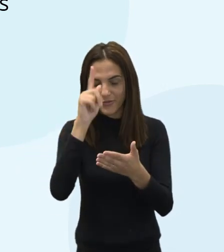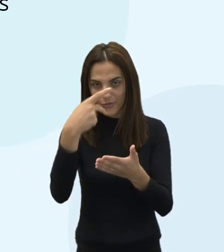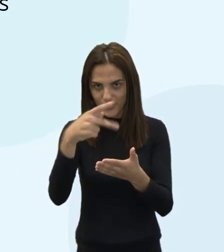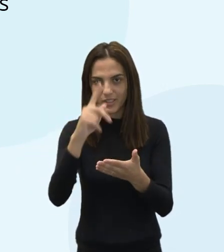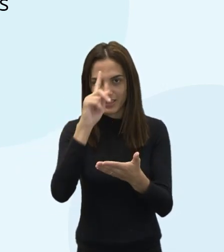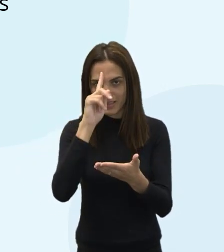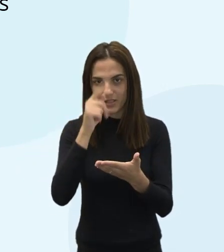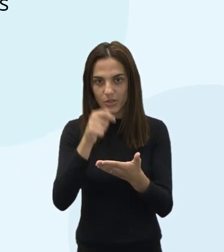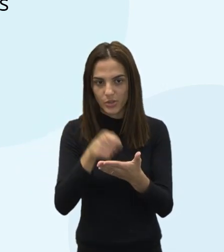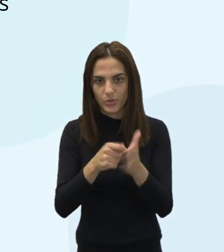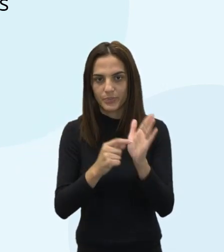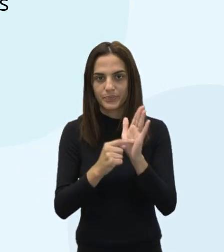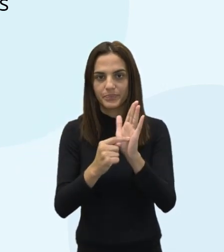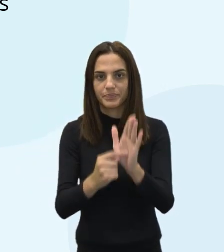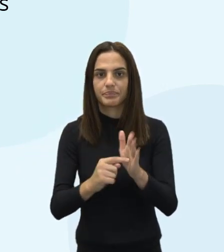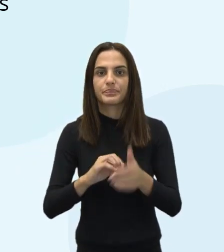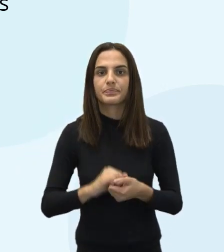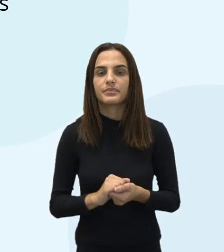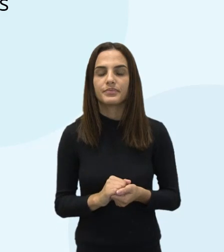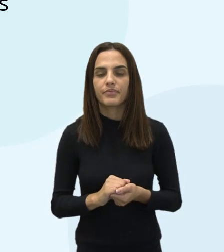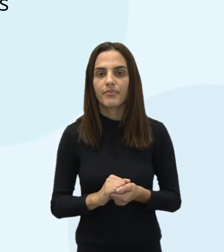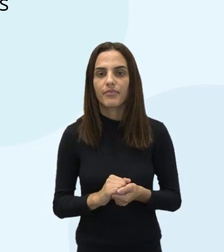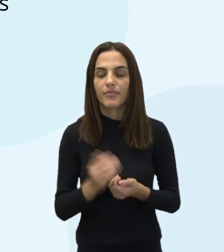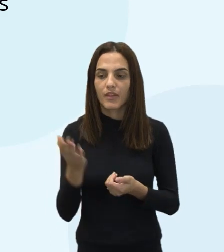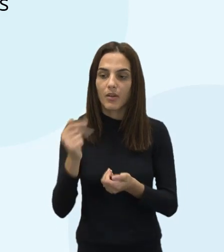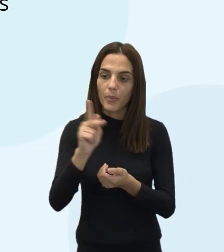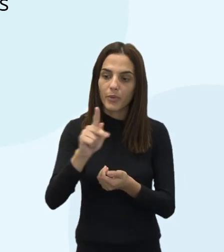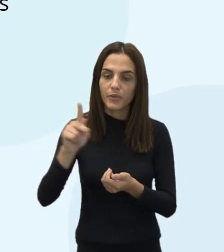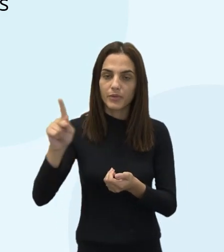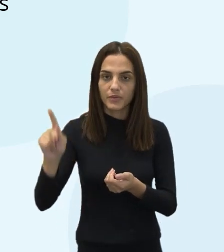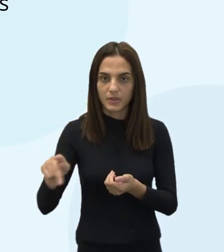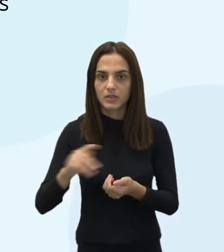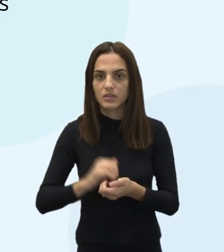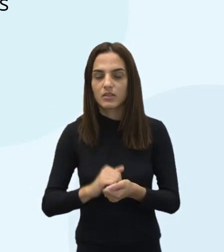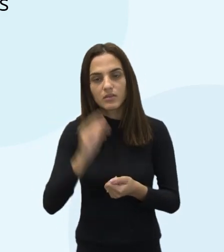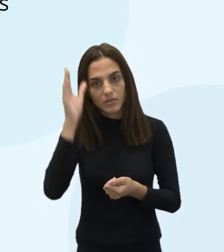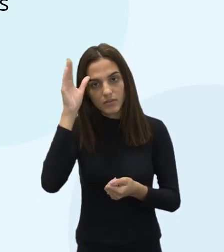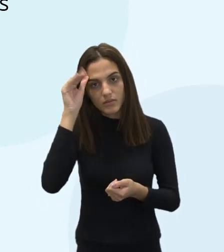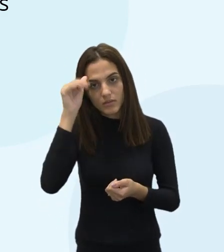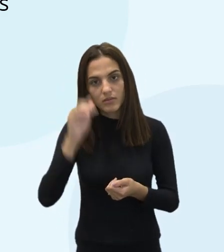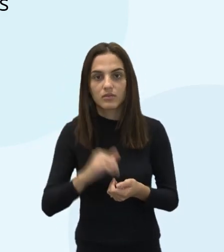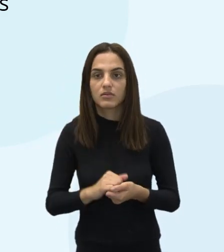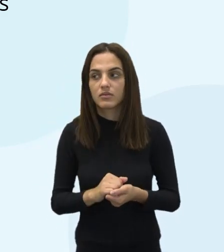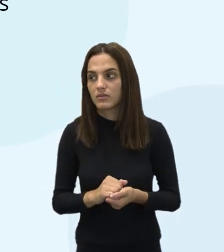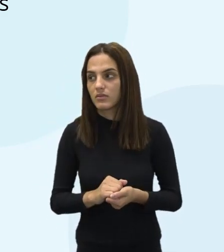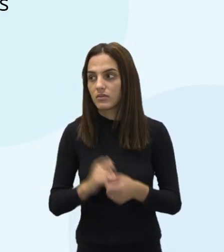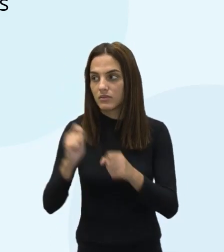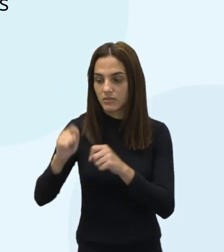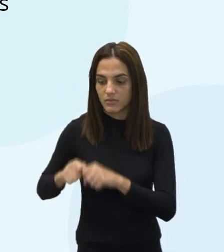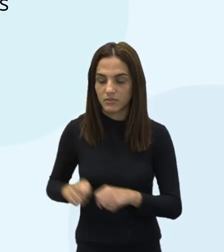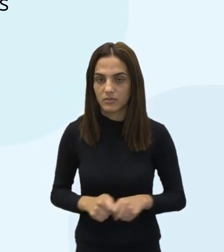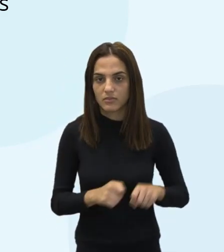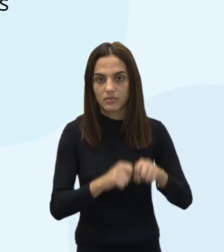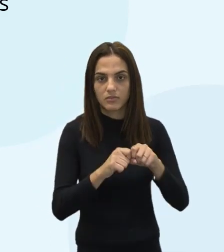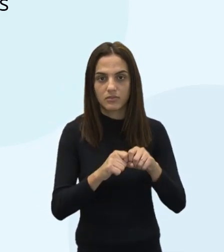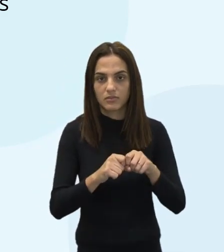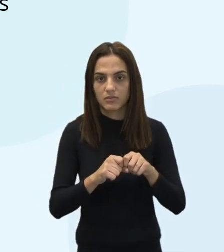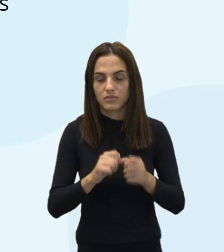E aí vai levar o professor como mediador desse conhecimento, fazer um levantamento